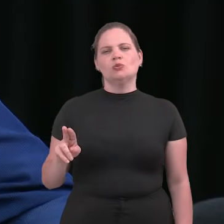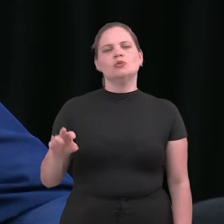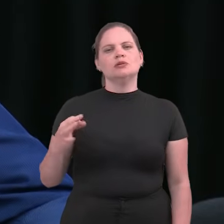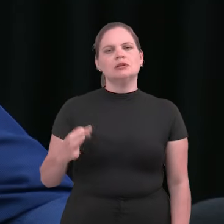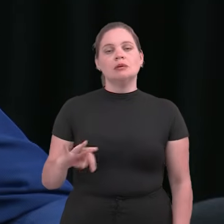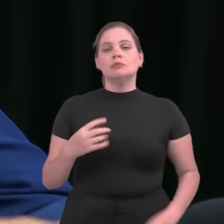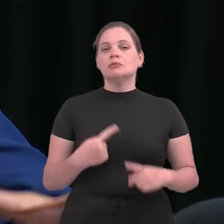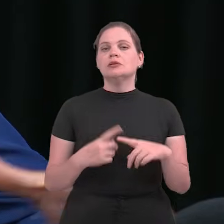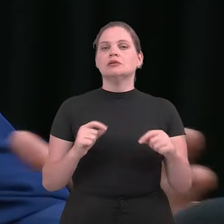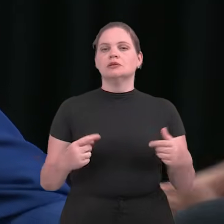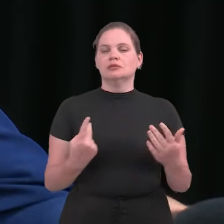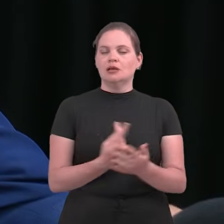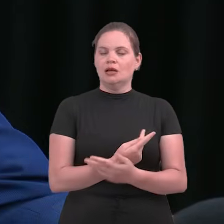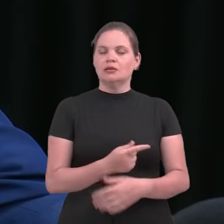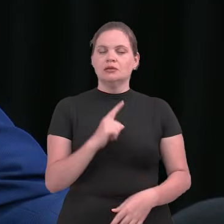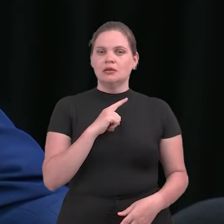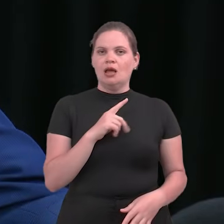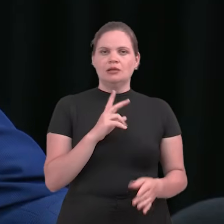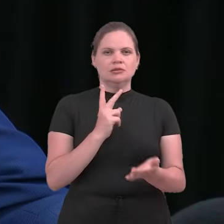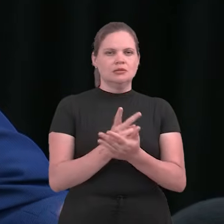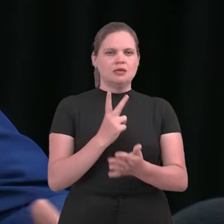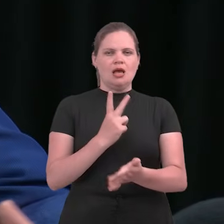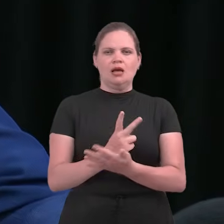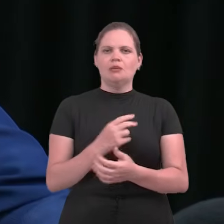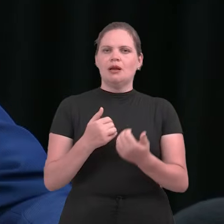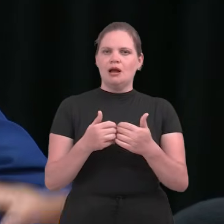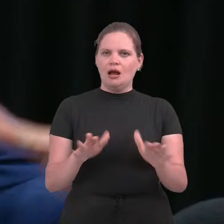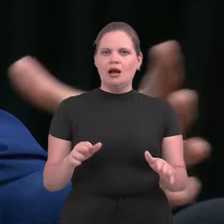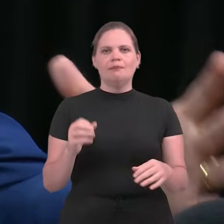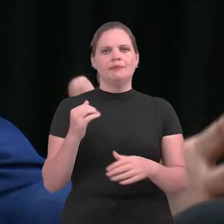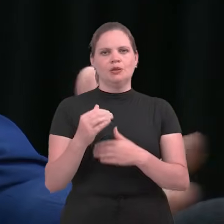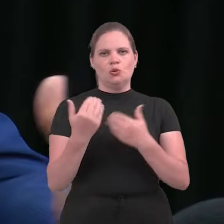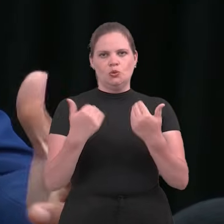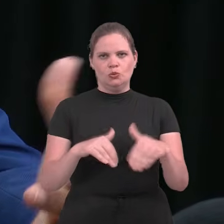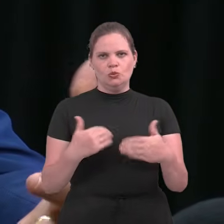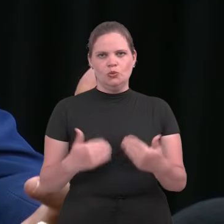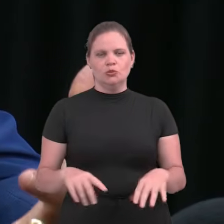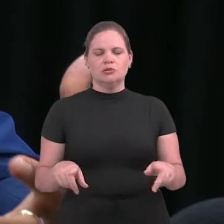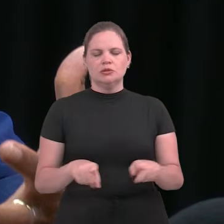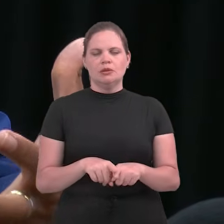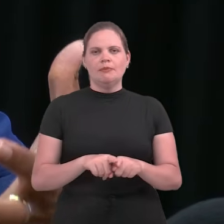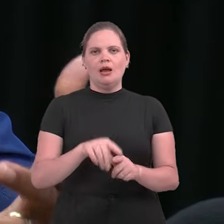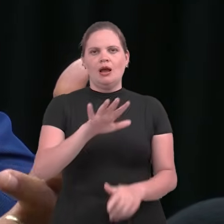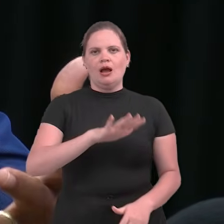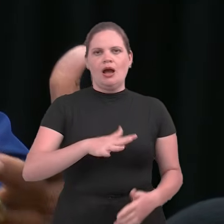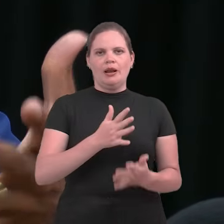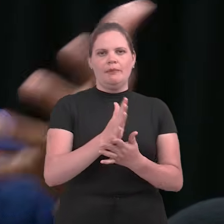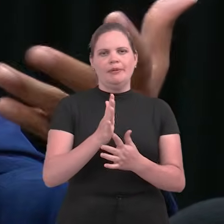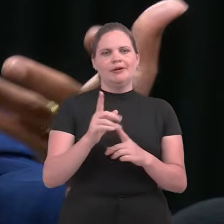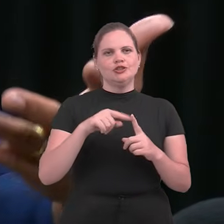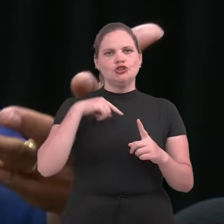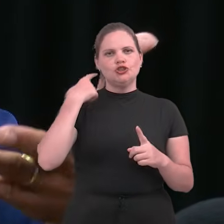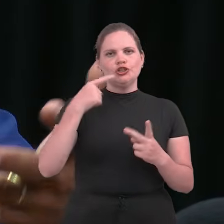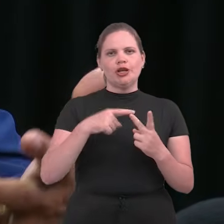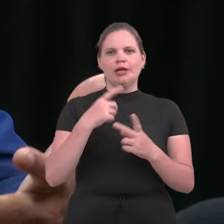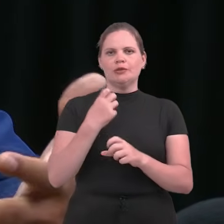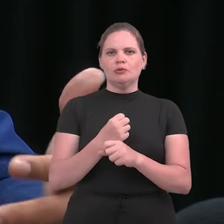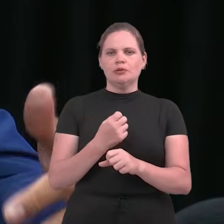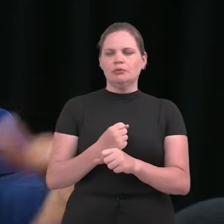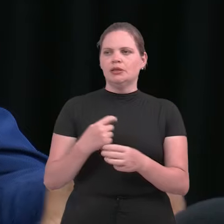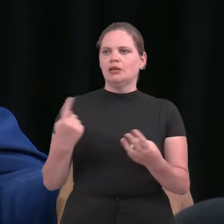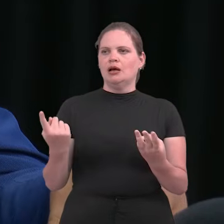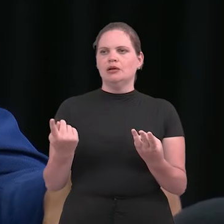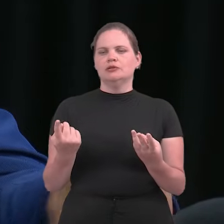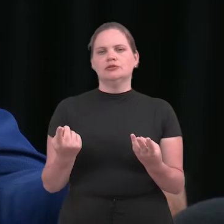José? Sim. Porque há uma recorrência de concursos, há muitas áreas, eu conheço, tem gente formada em Direito, Contabilidade, que é a minha